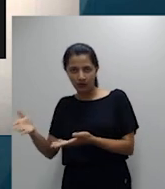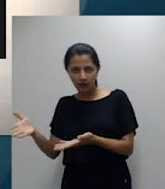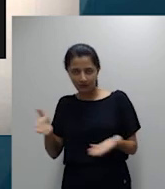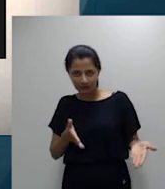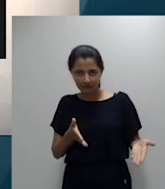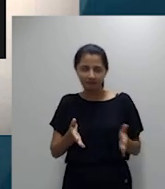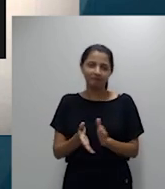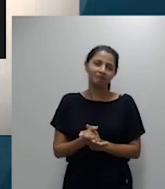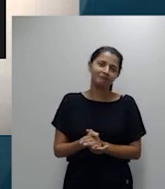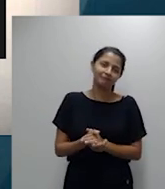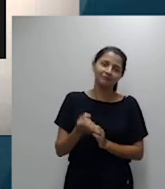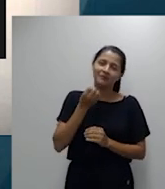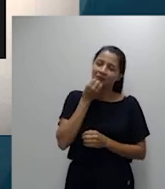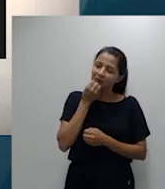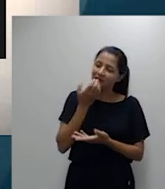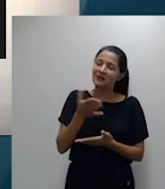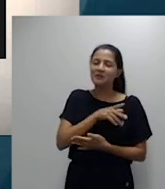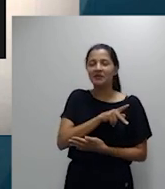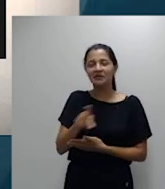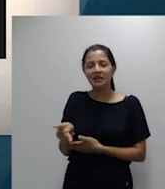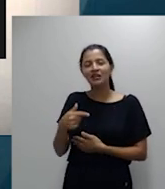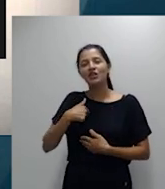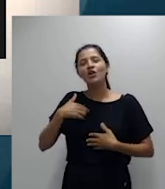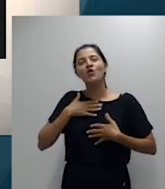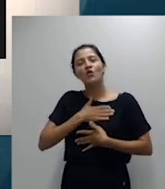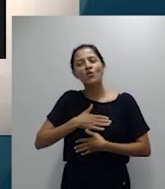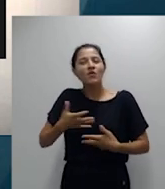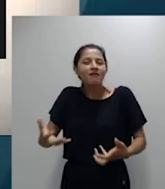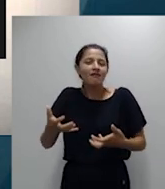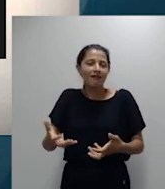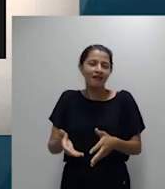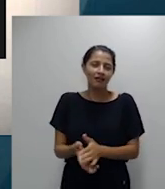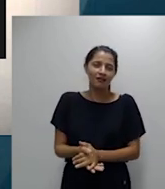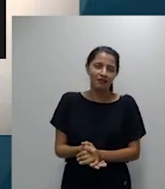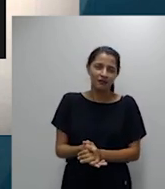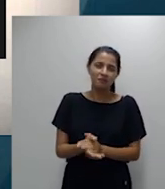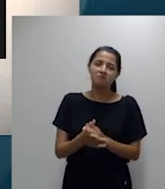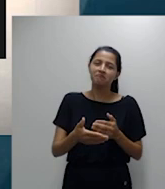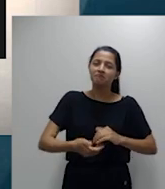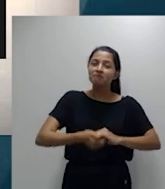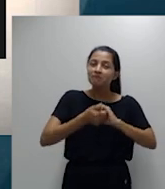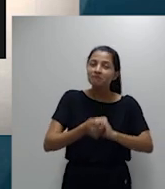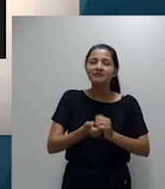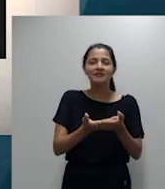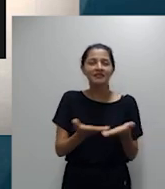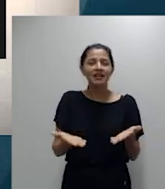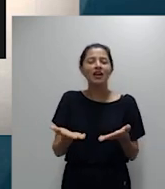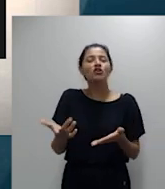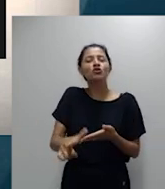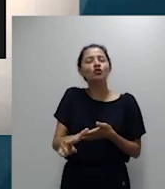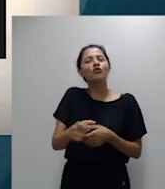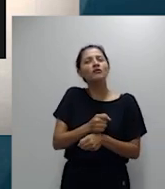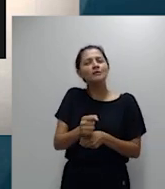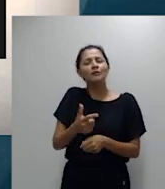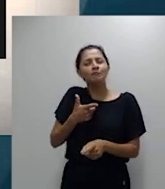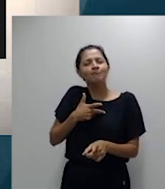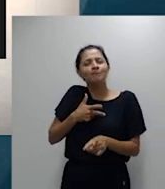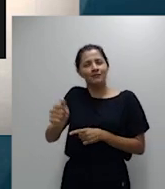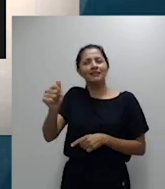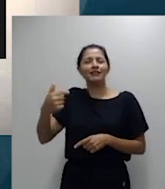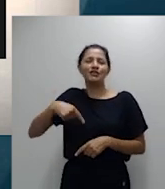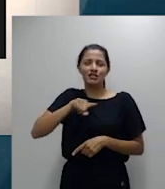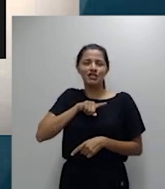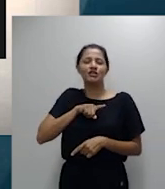os Alves presidente gostaria de cumprimentar o mais recente vitorioso também